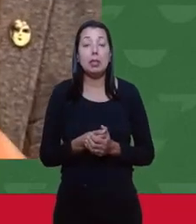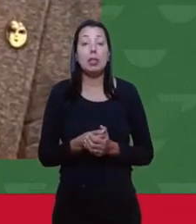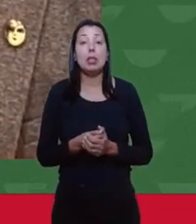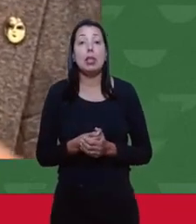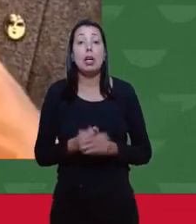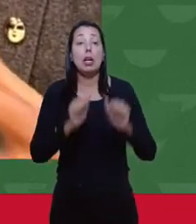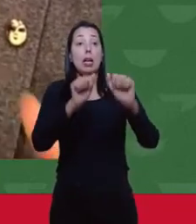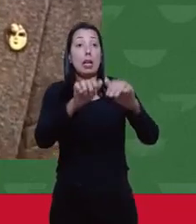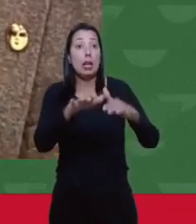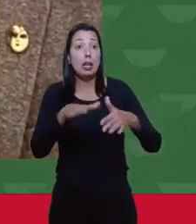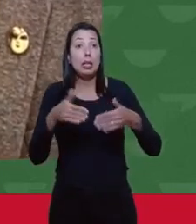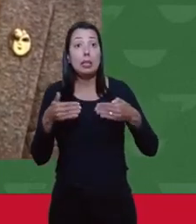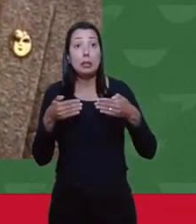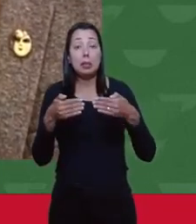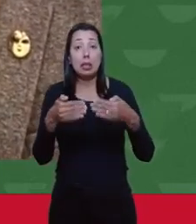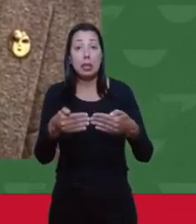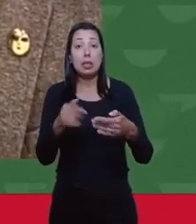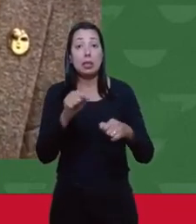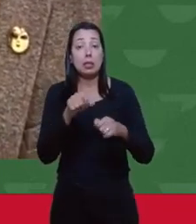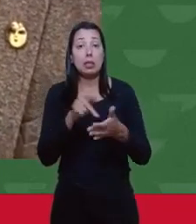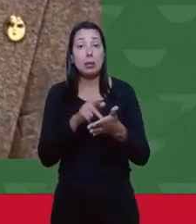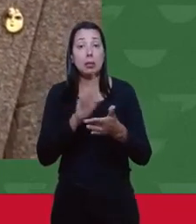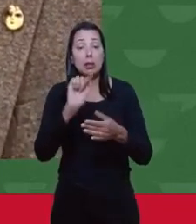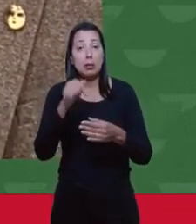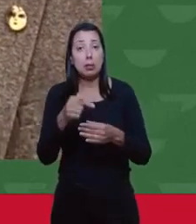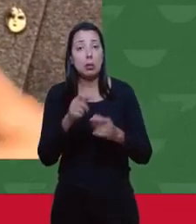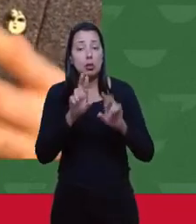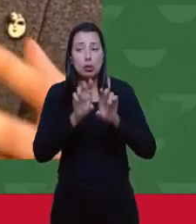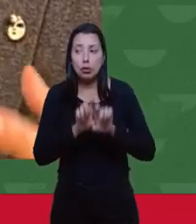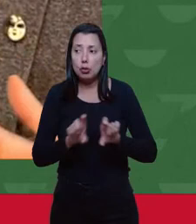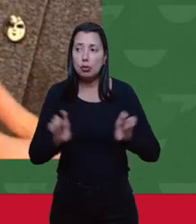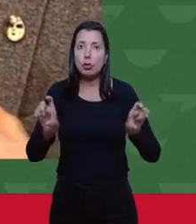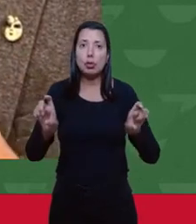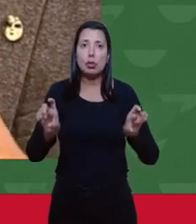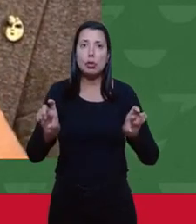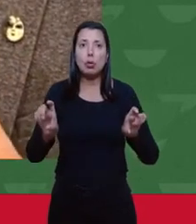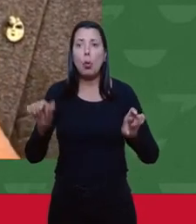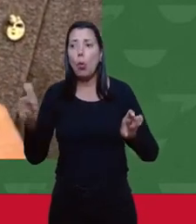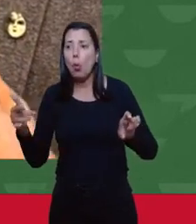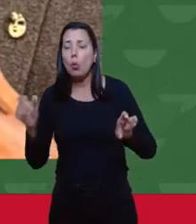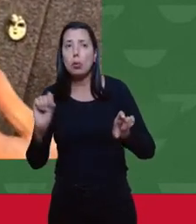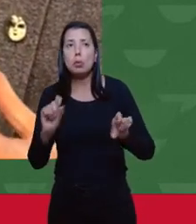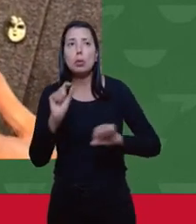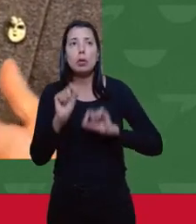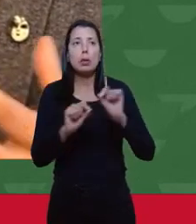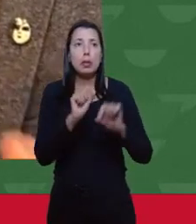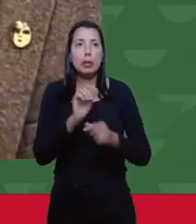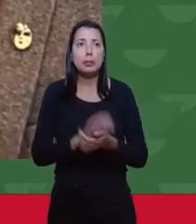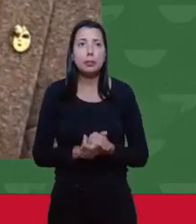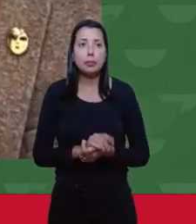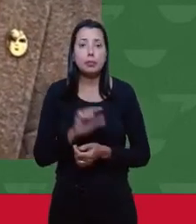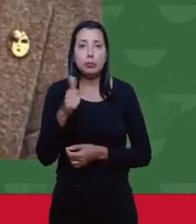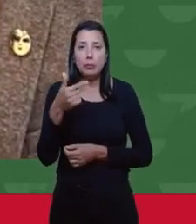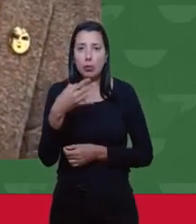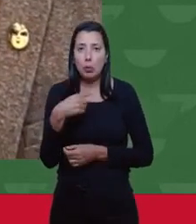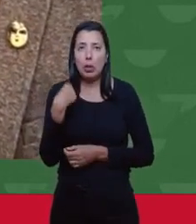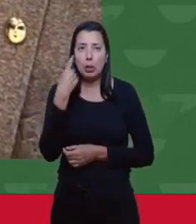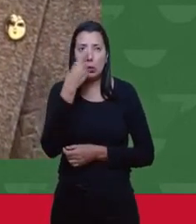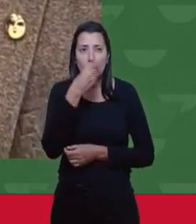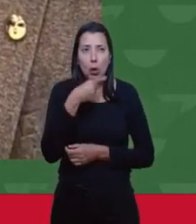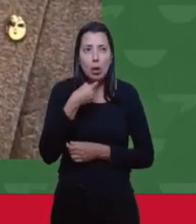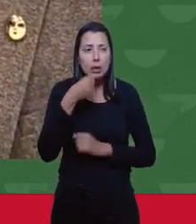esplanada dos ministérios literalmente dividida em duas partes, um espetáculo transmitido 24 horas